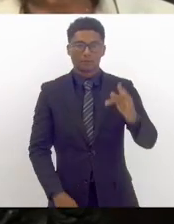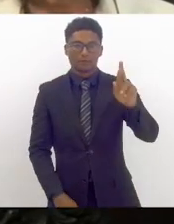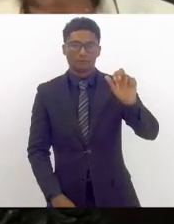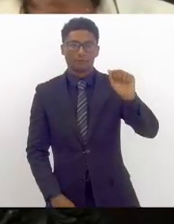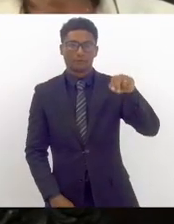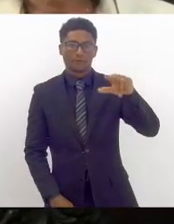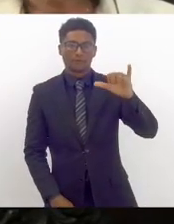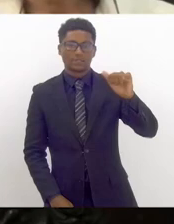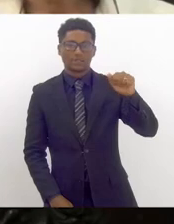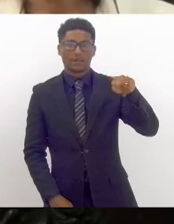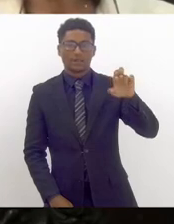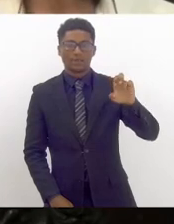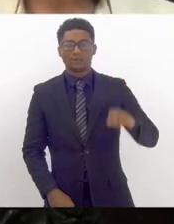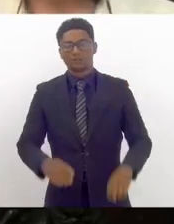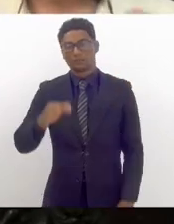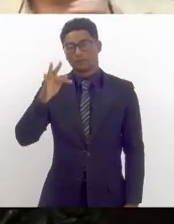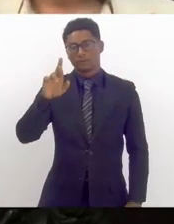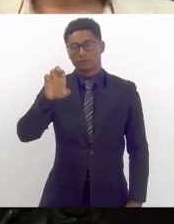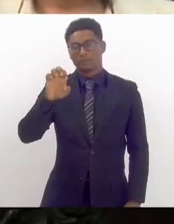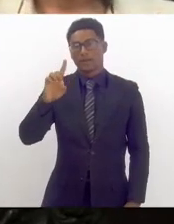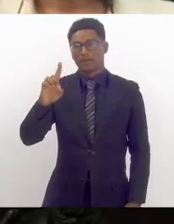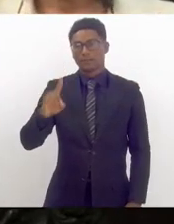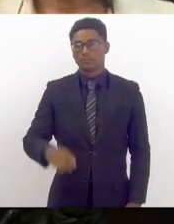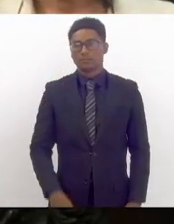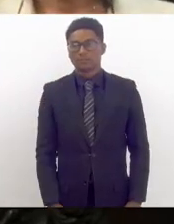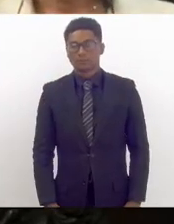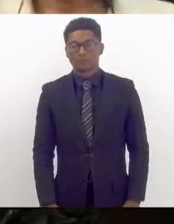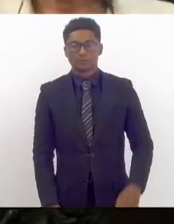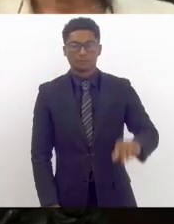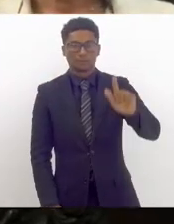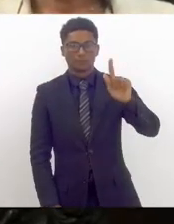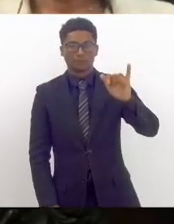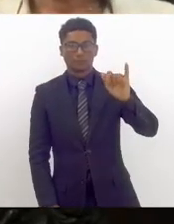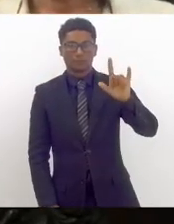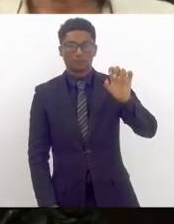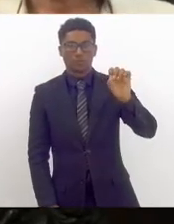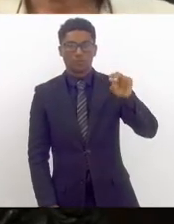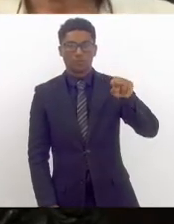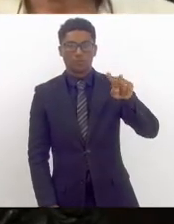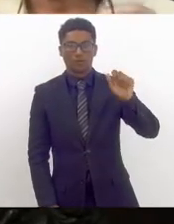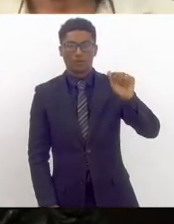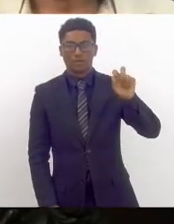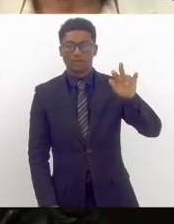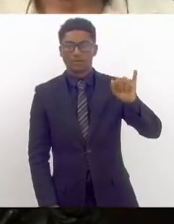Mota, Fred Pacheco, Giovanni